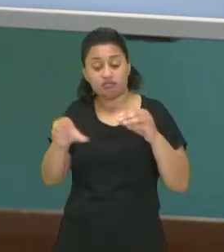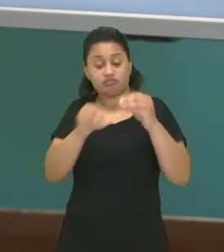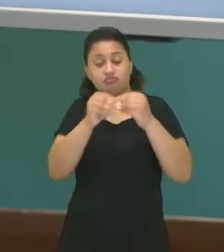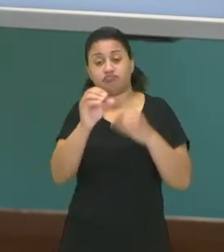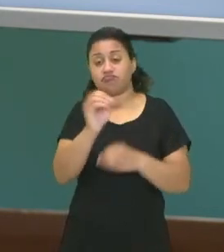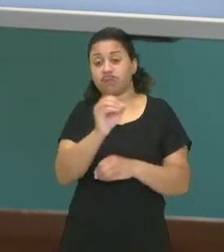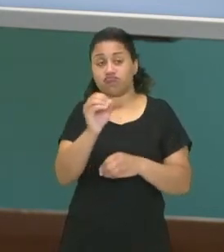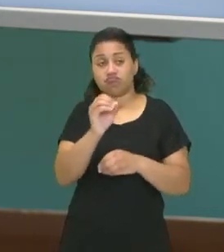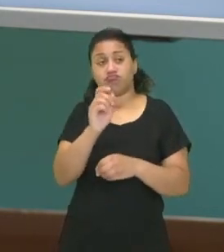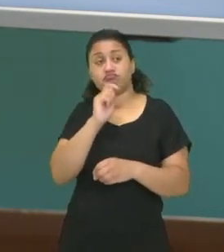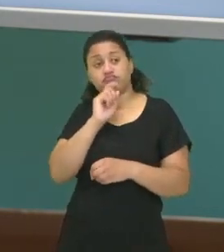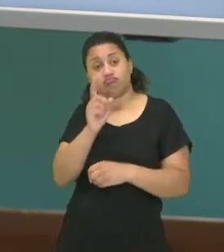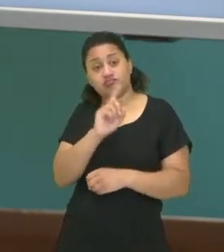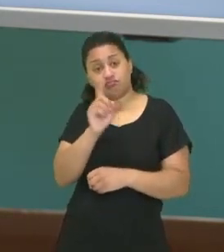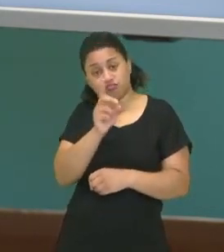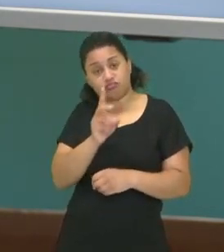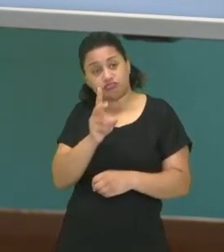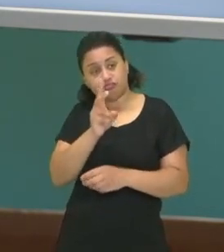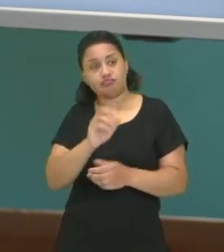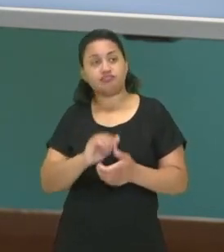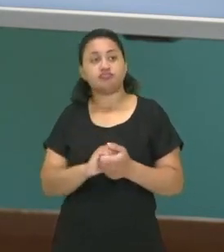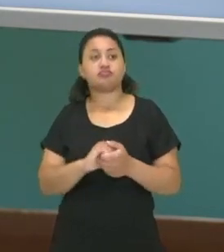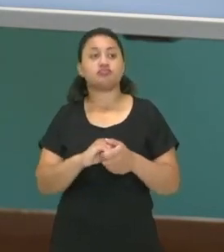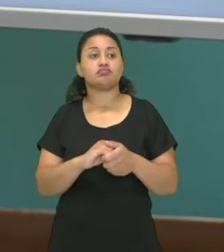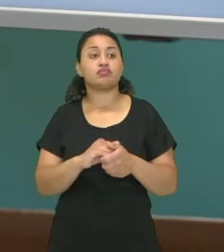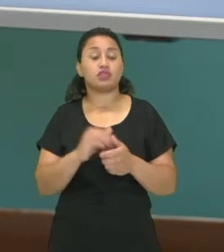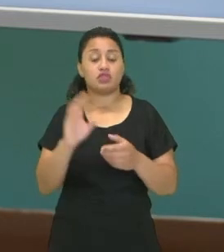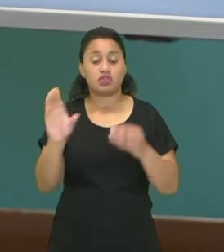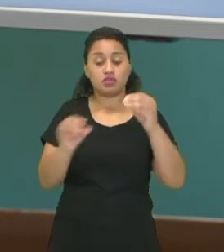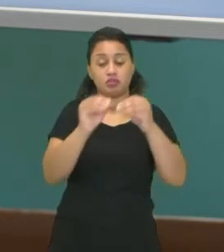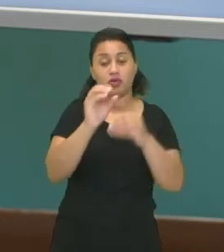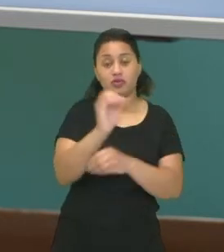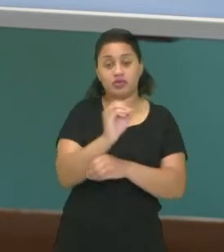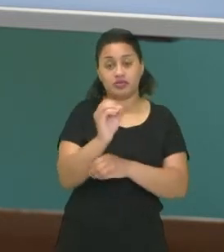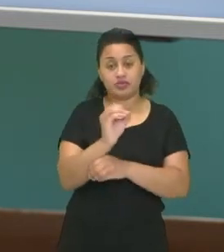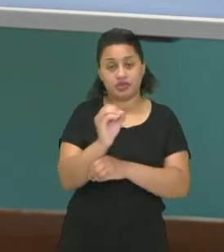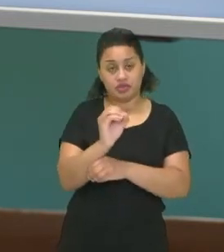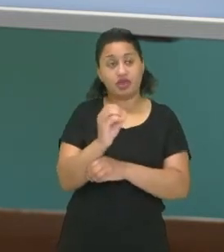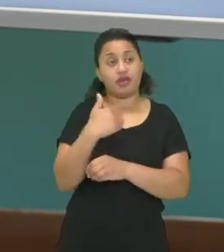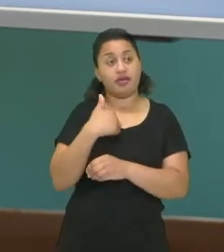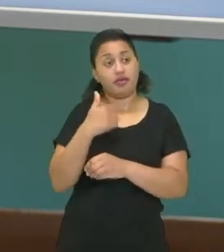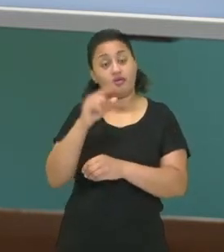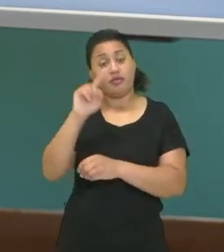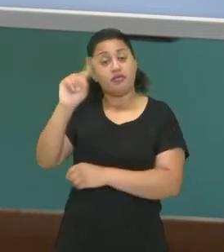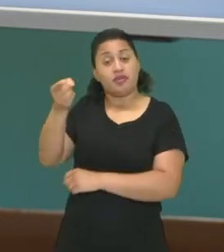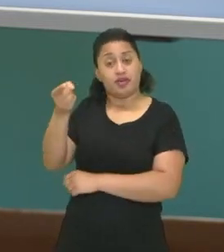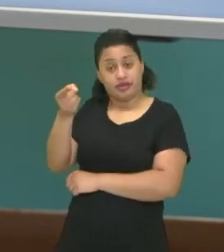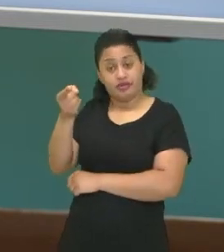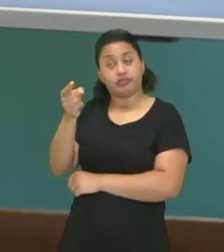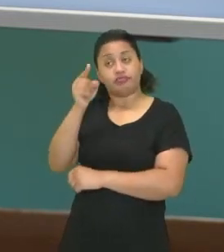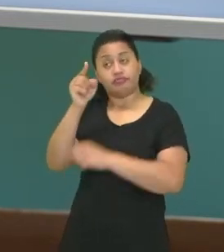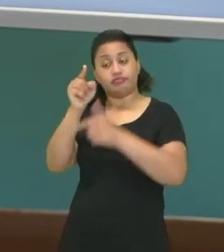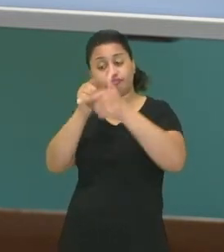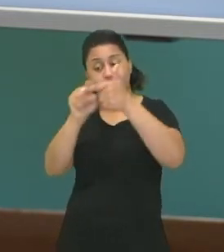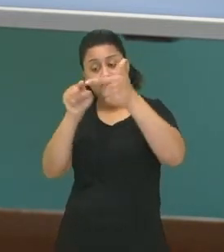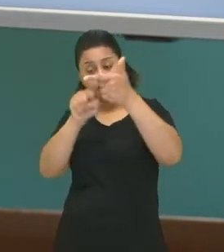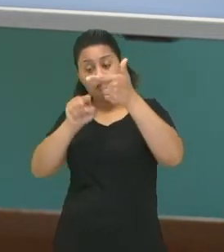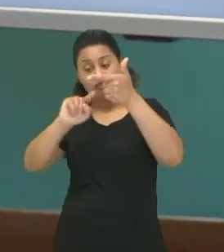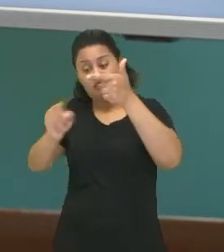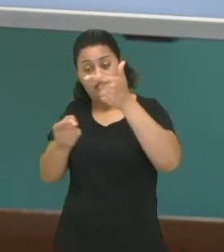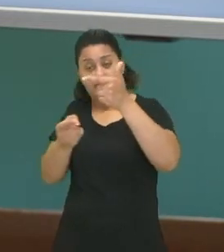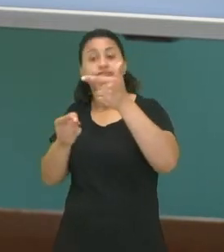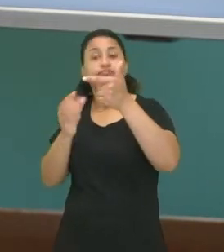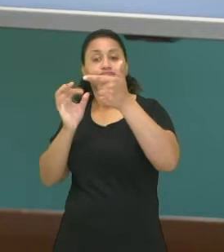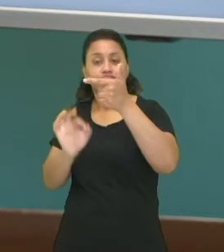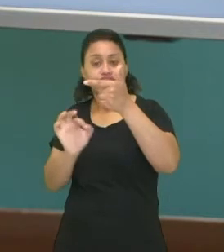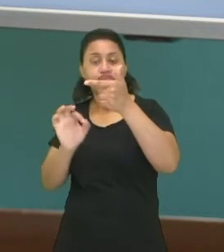dar sequência nesse cálculo. Então, colocando o zero aqui do ladinho do 3, a gente indica isso, né? Lá colocando a